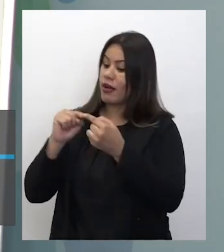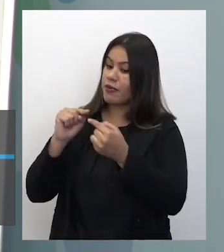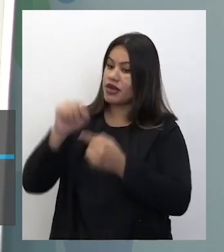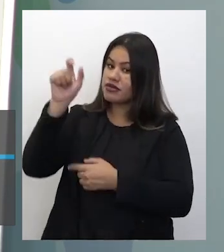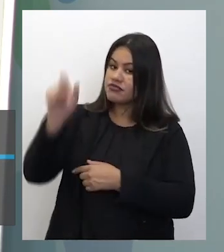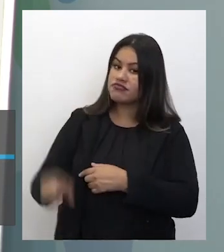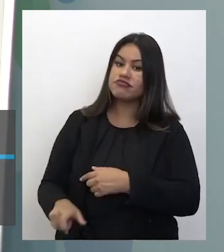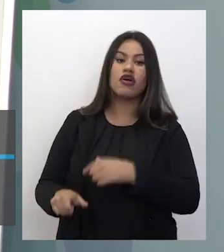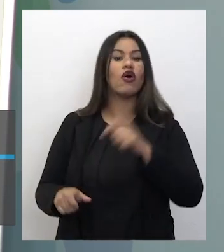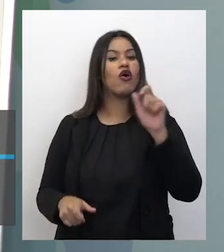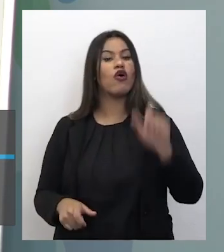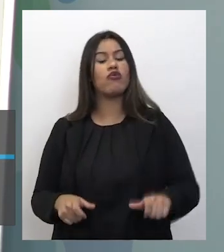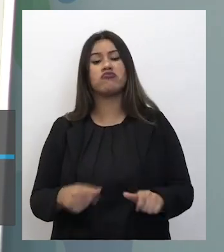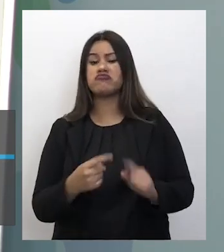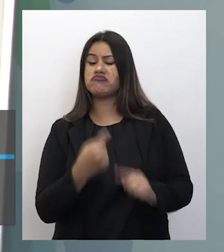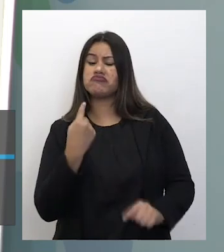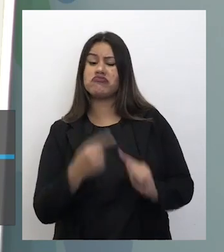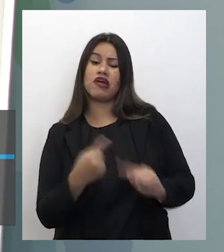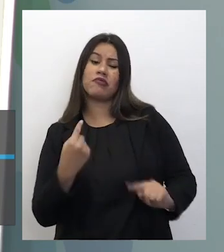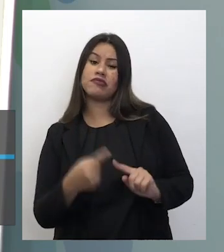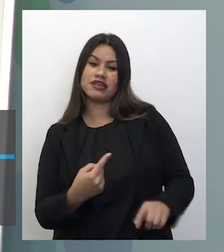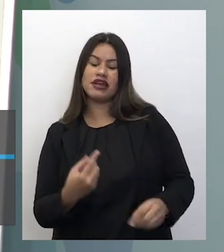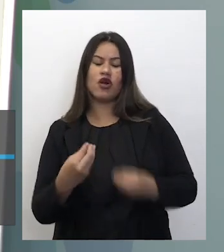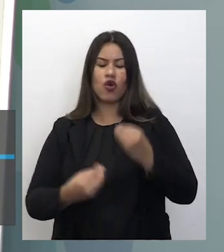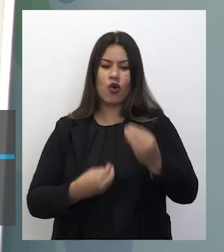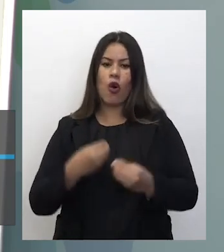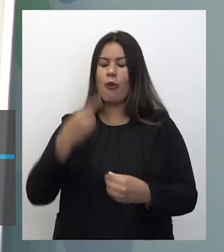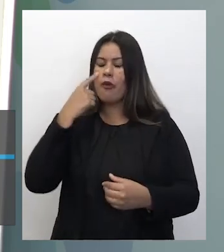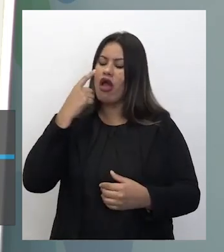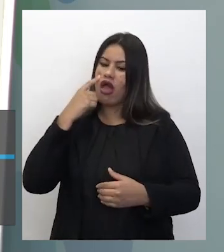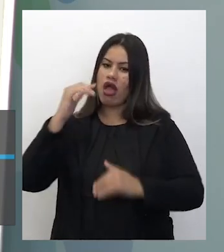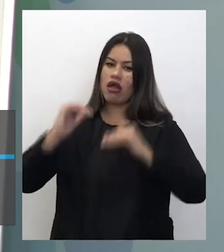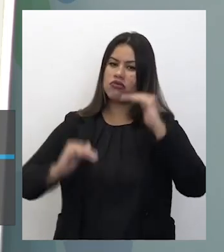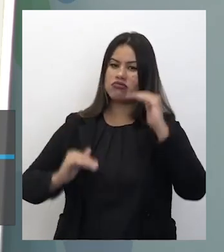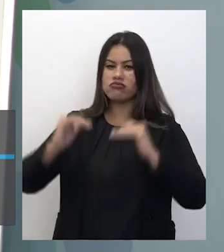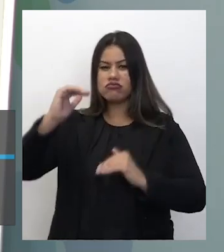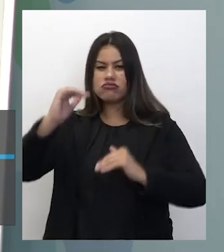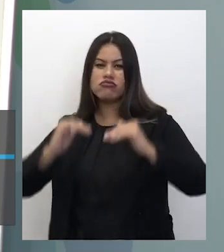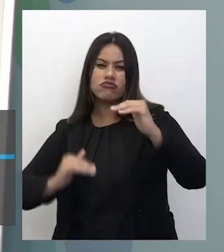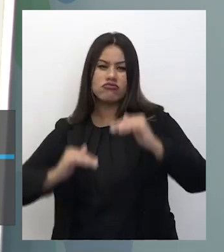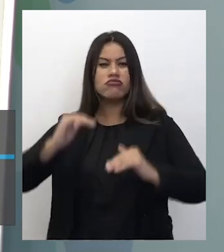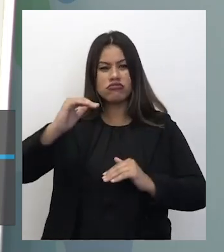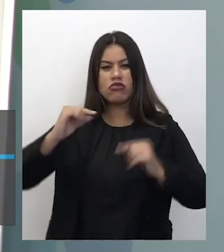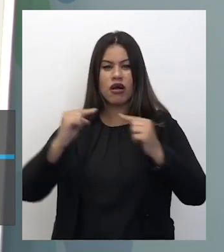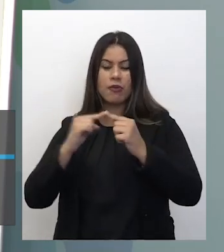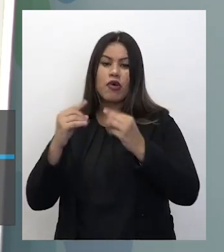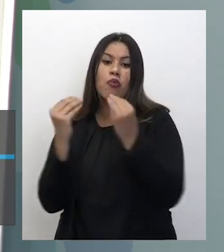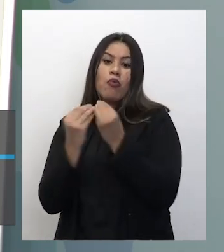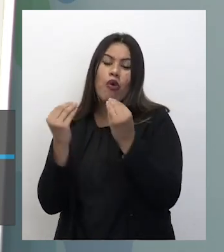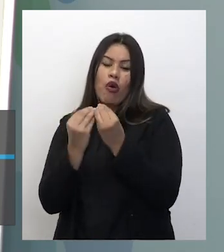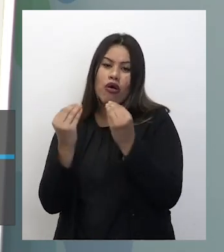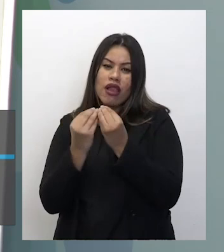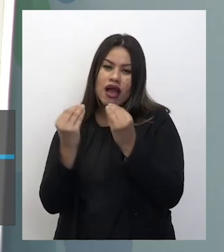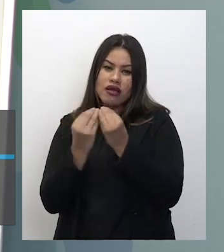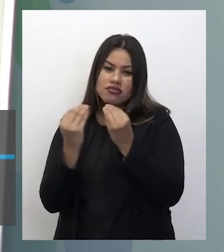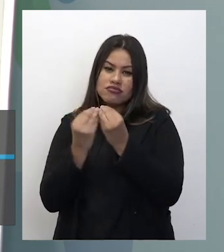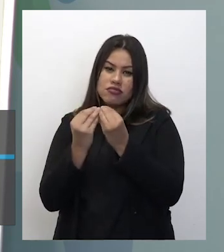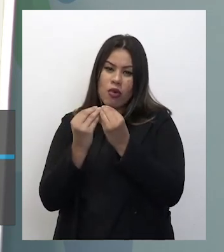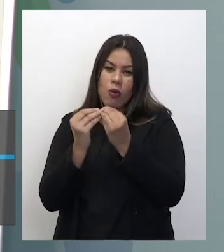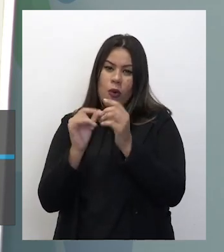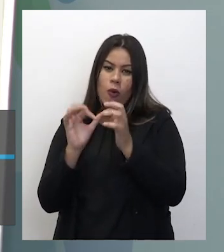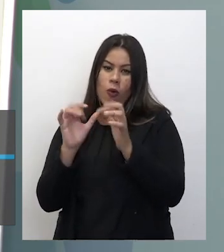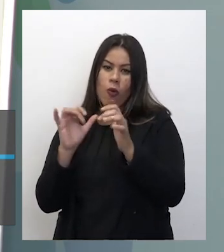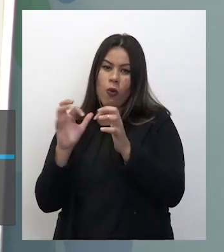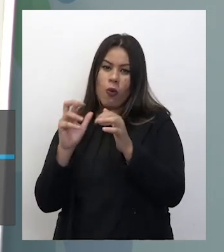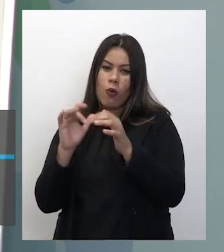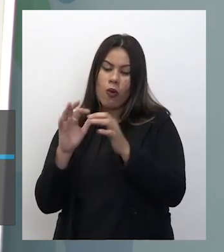É simples assim, é pelo peso e pela corrida ali que as moléculas fazem, tá? Então não tem